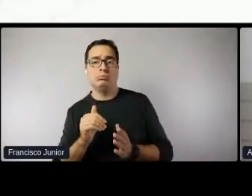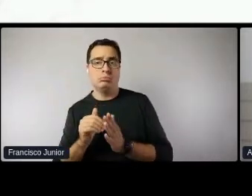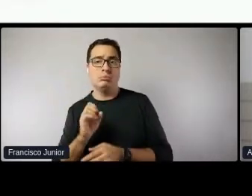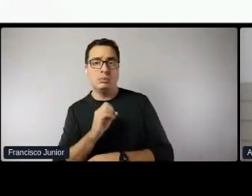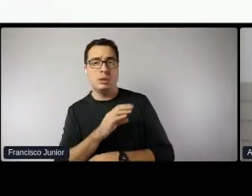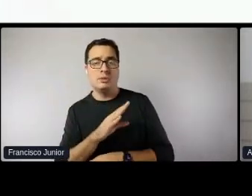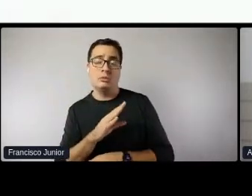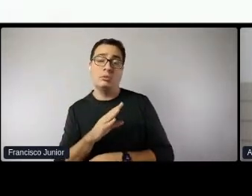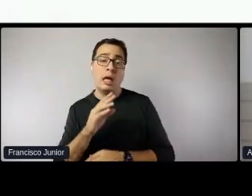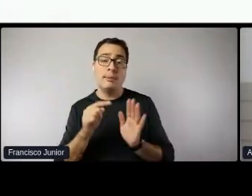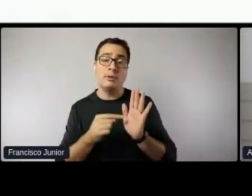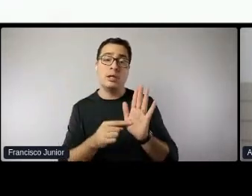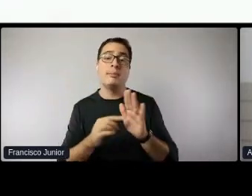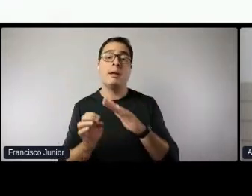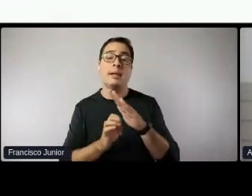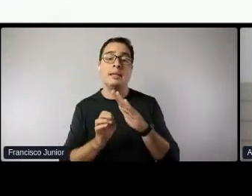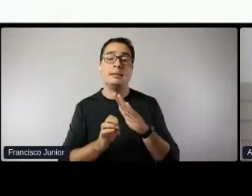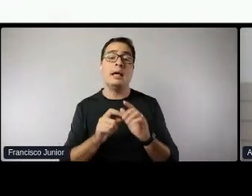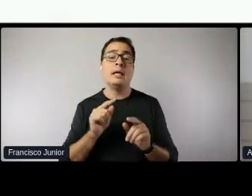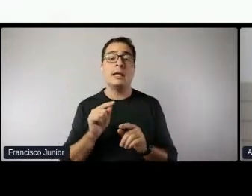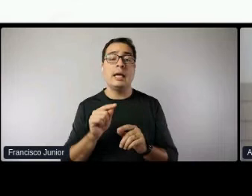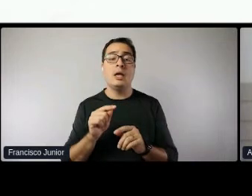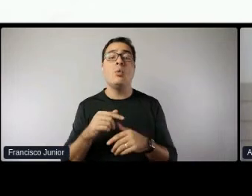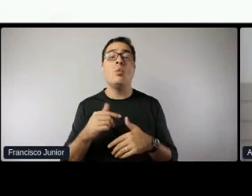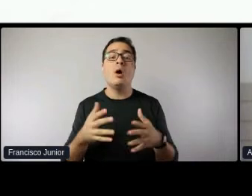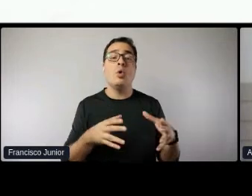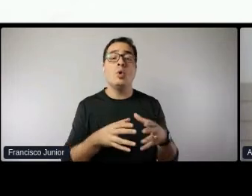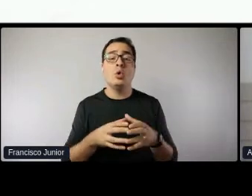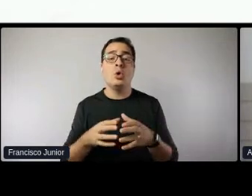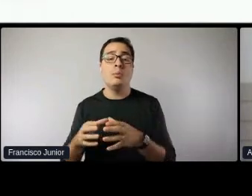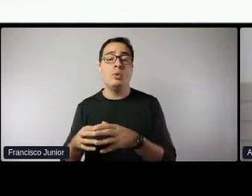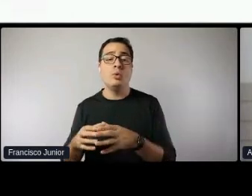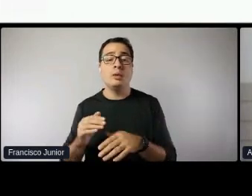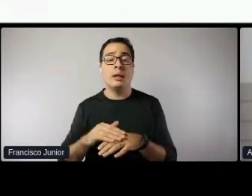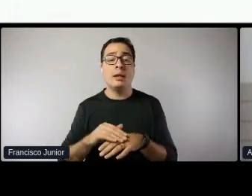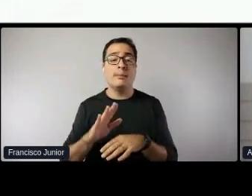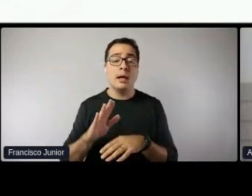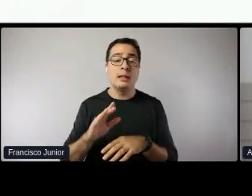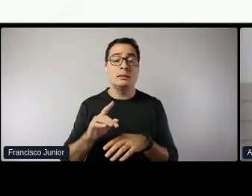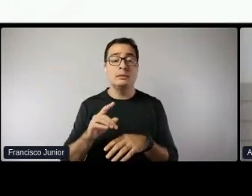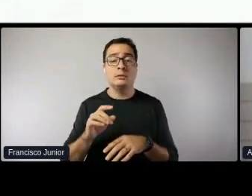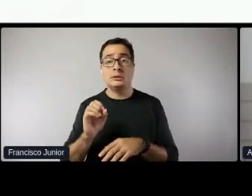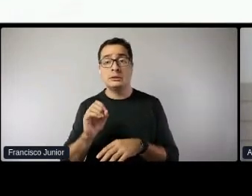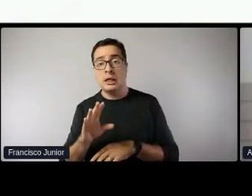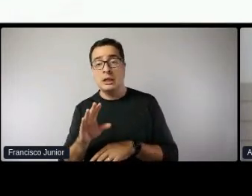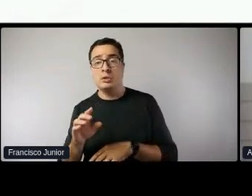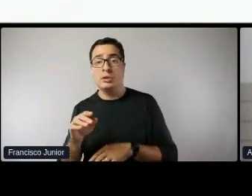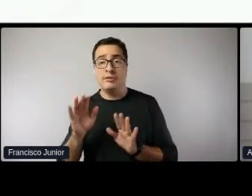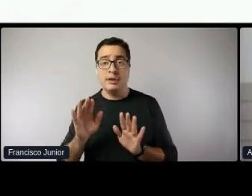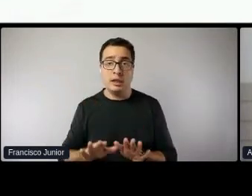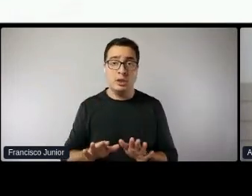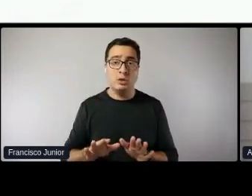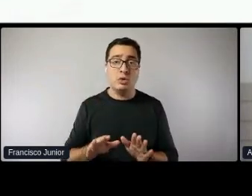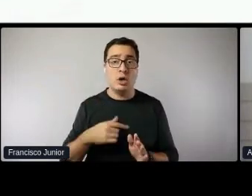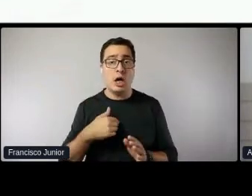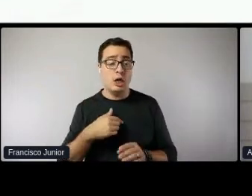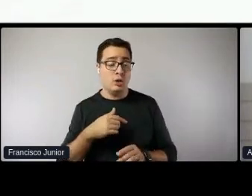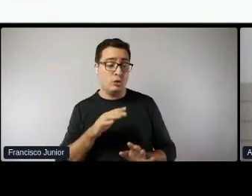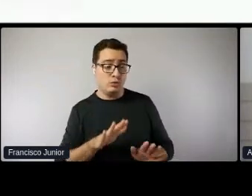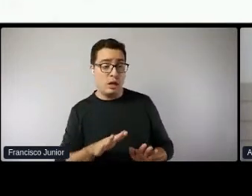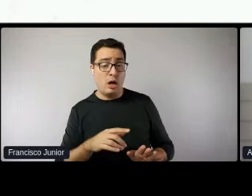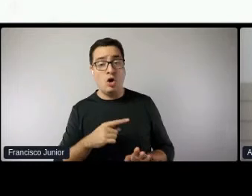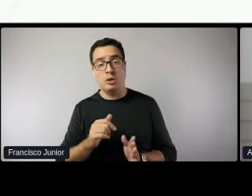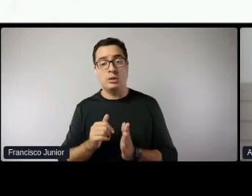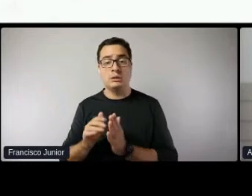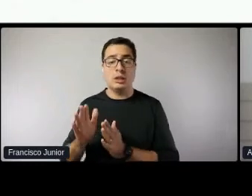empresa quais são os grupos que estão sendo mais demitidos e quais são os grupos que estão se demitindo mais, né, se